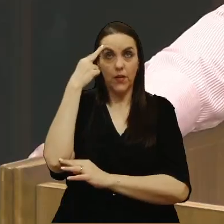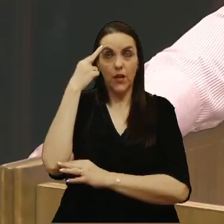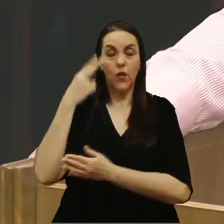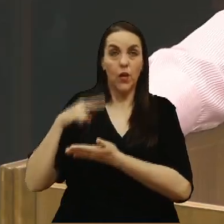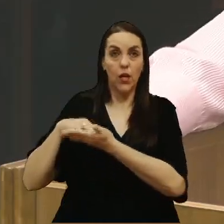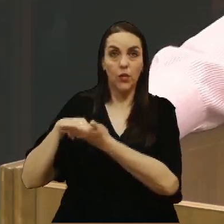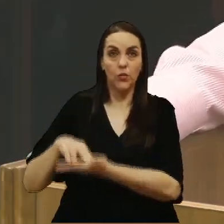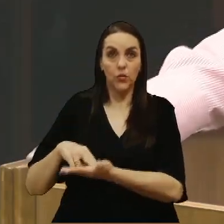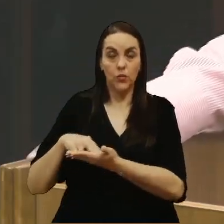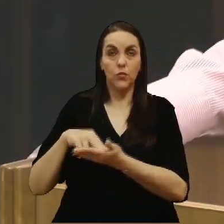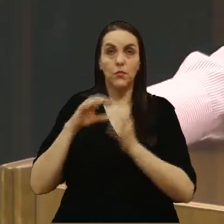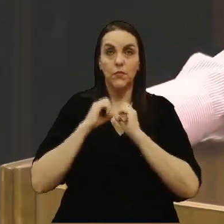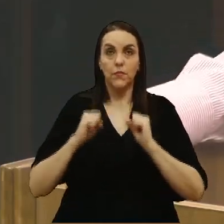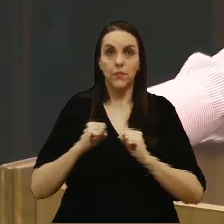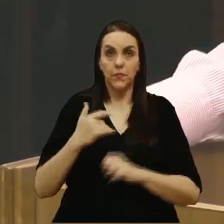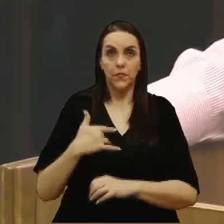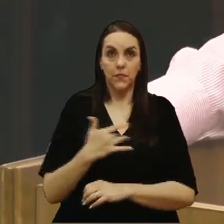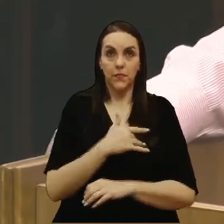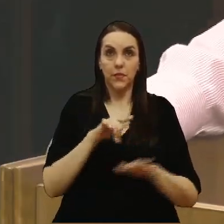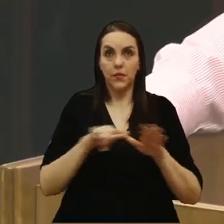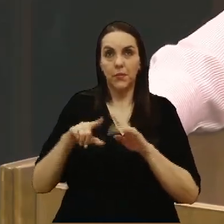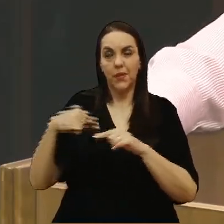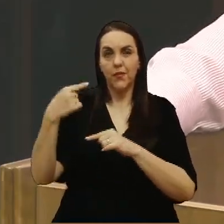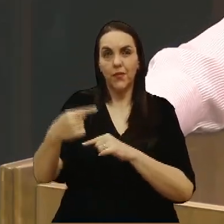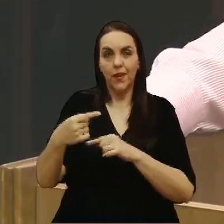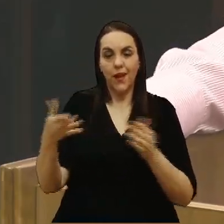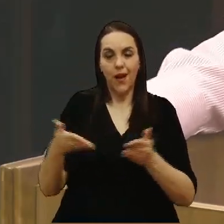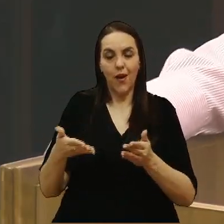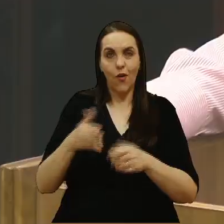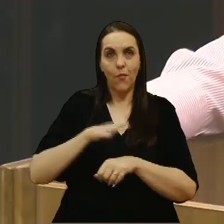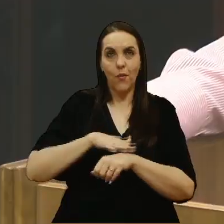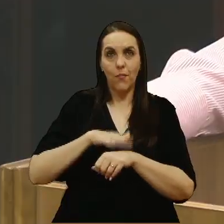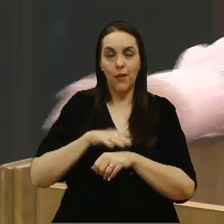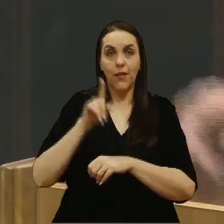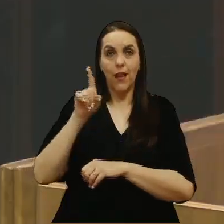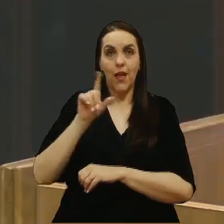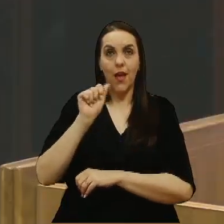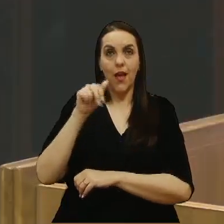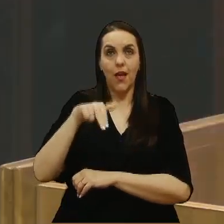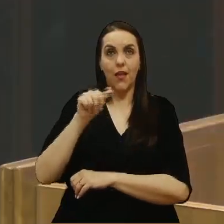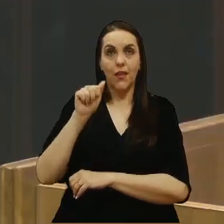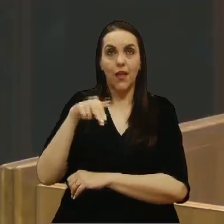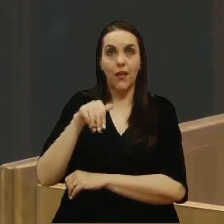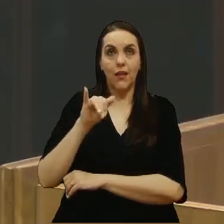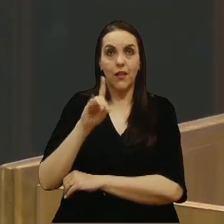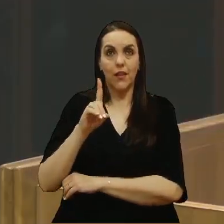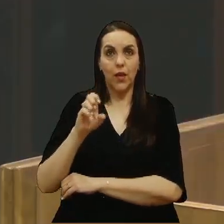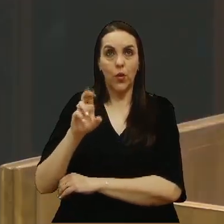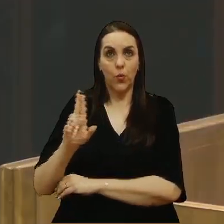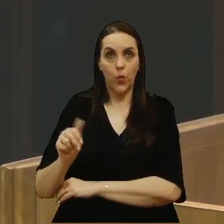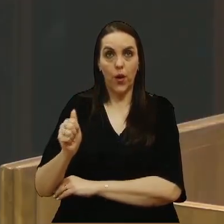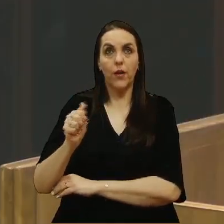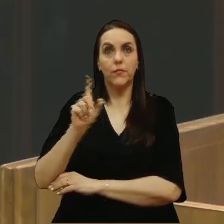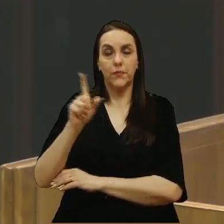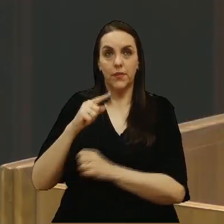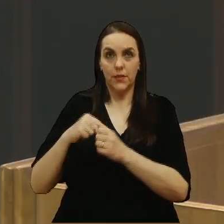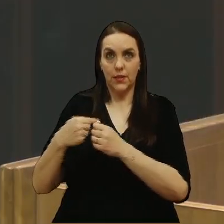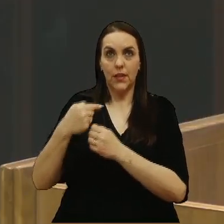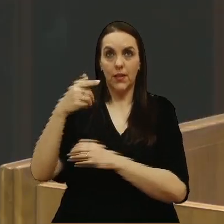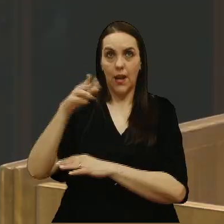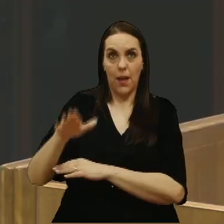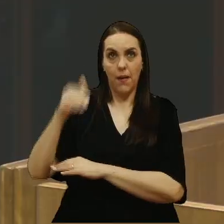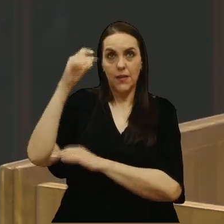da Saúde na próxima semana, está exatamente nesse momento em Ananindeua. E ontem ele me mandou uma foto. Esse não é o tema